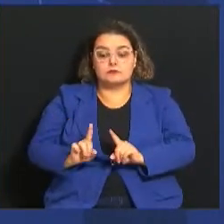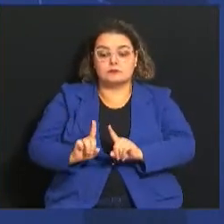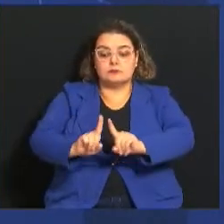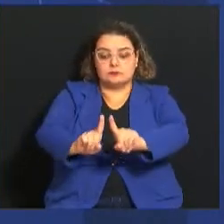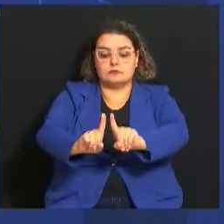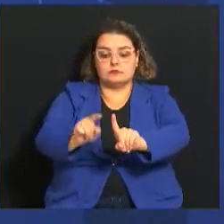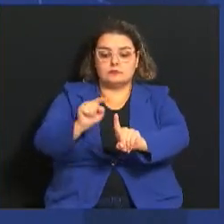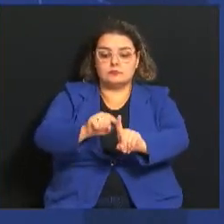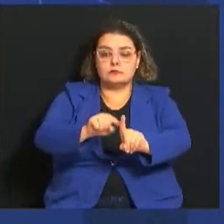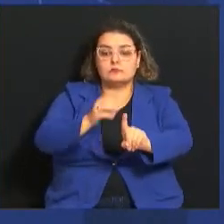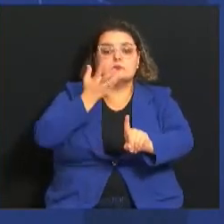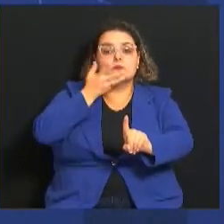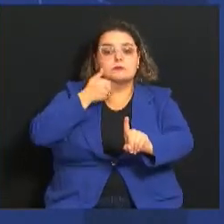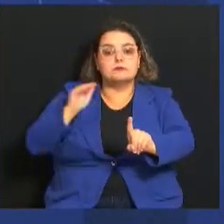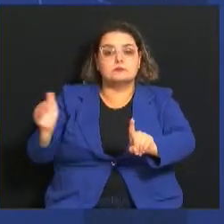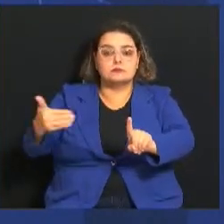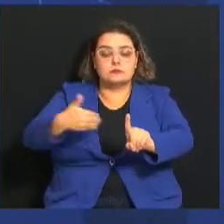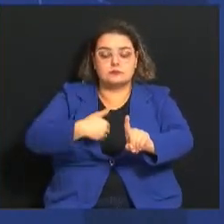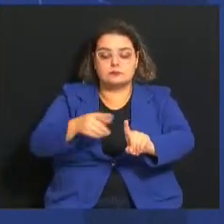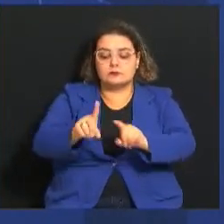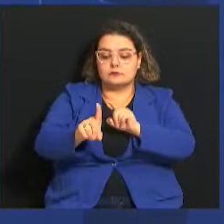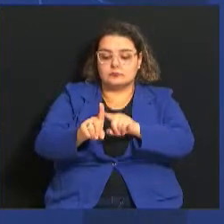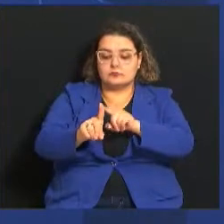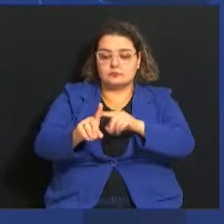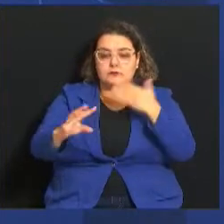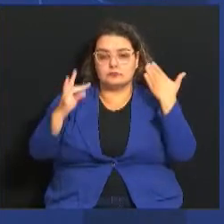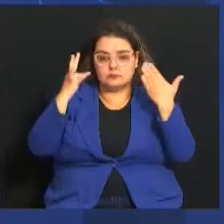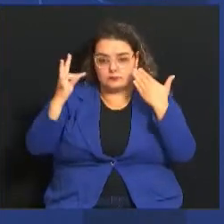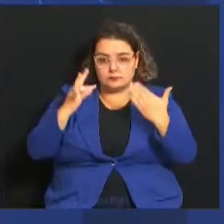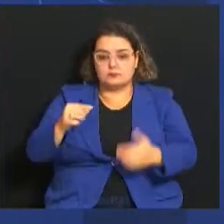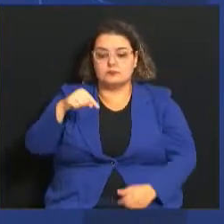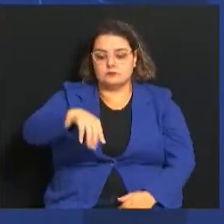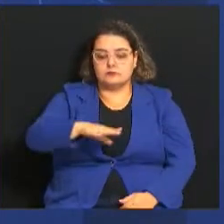na rede municipal de ensino aqui em Campinas.